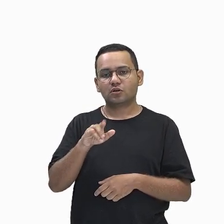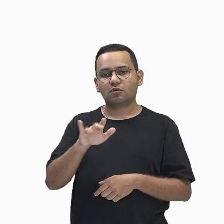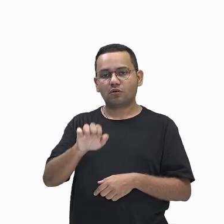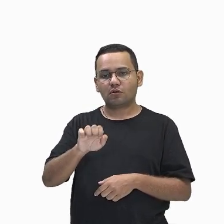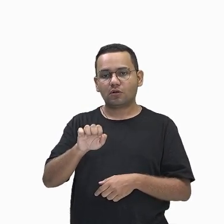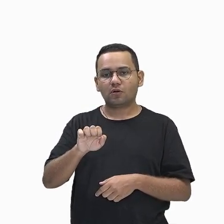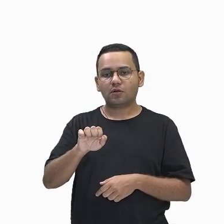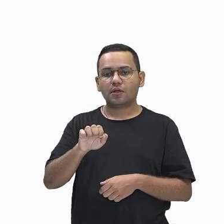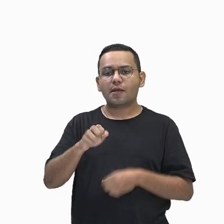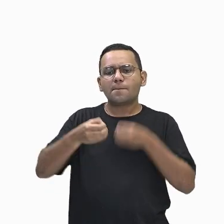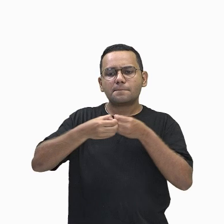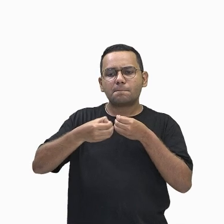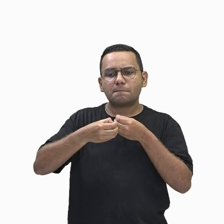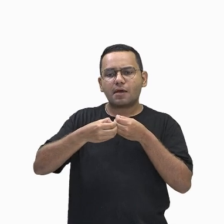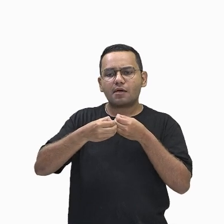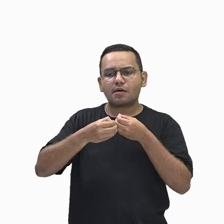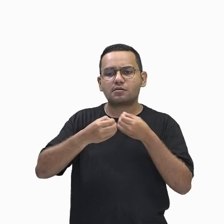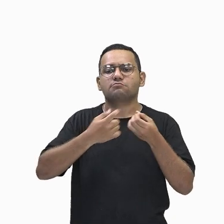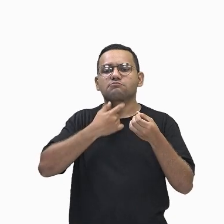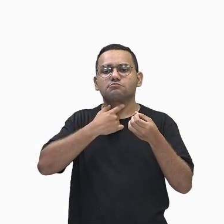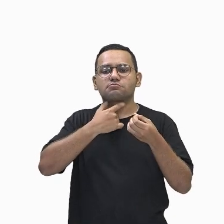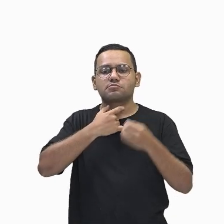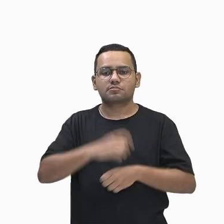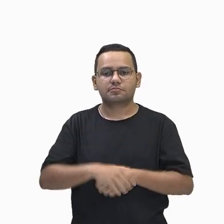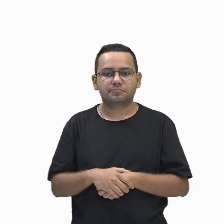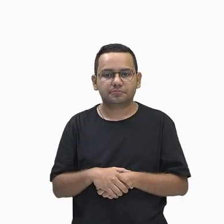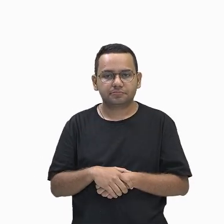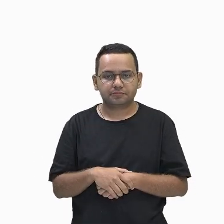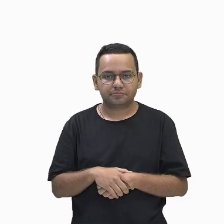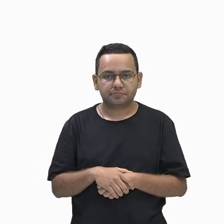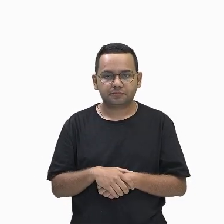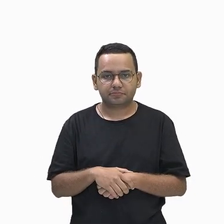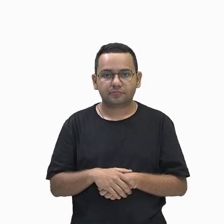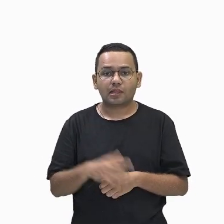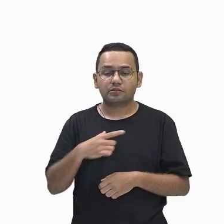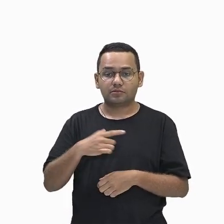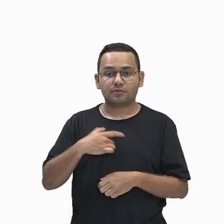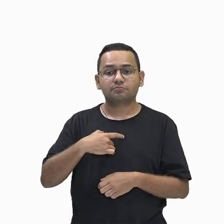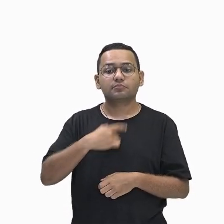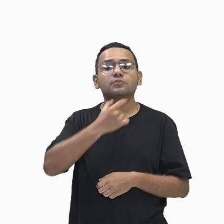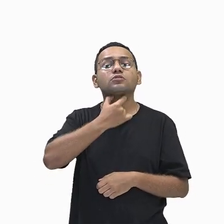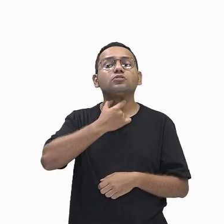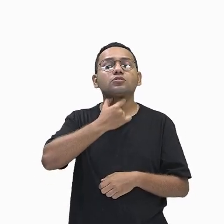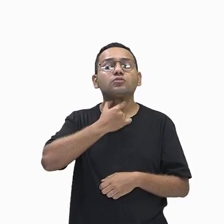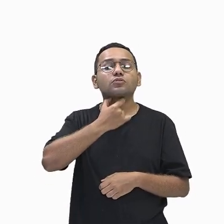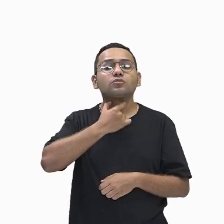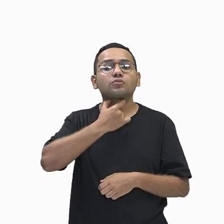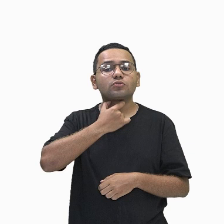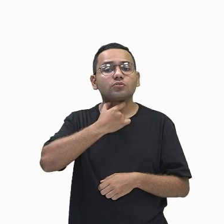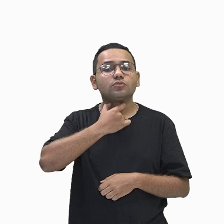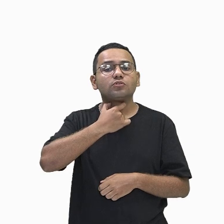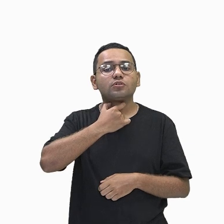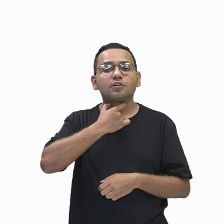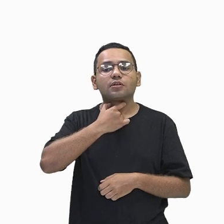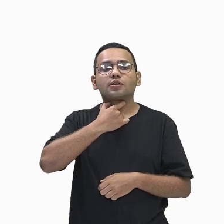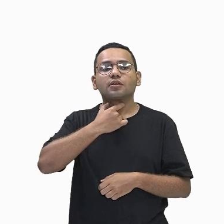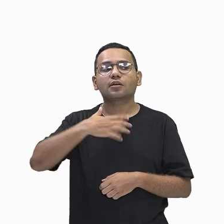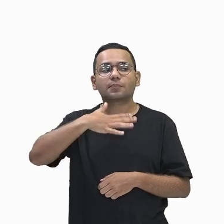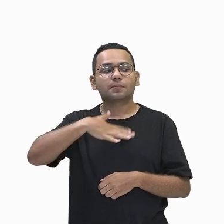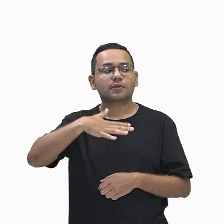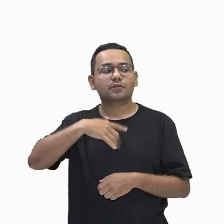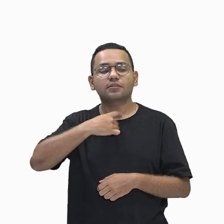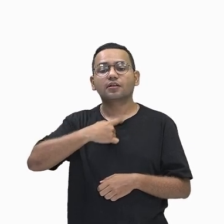localizadas perto da tireoide. O nome dela aí ajuda, né? Tem a glândula tireoide, localizada aqui junto da traqueia, tá